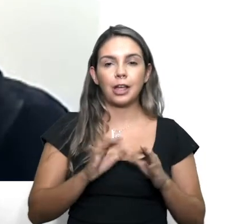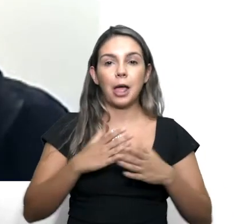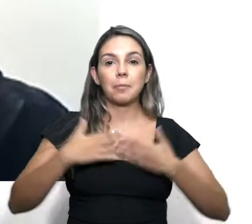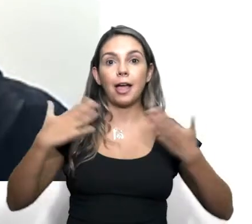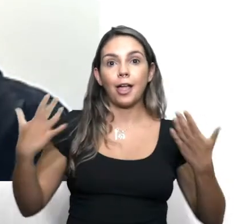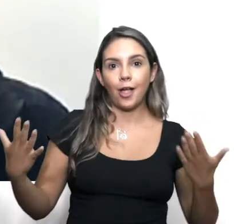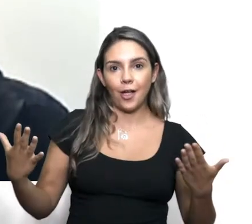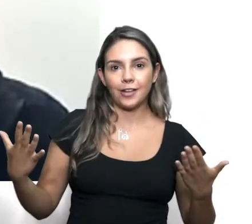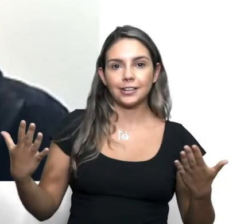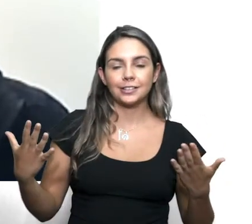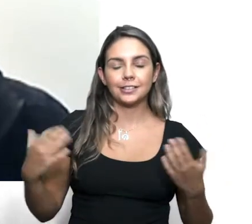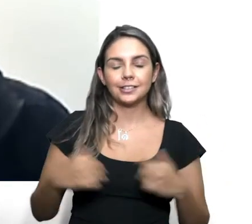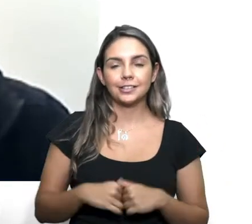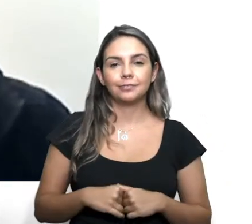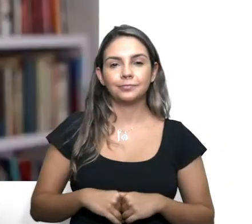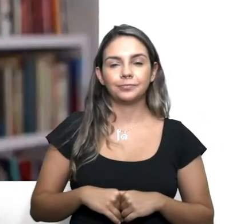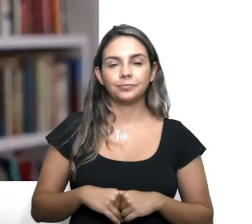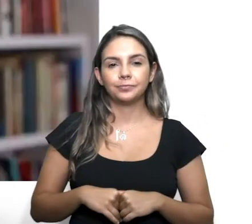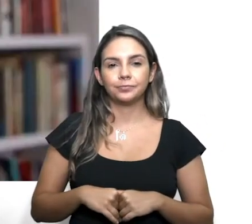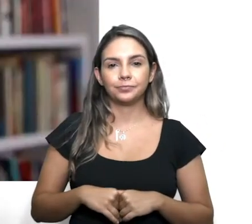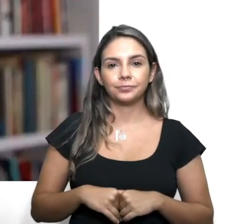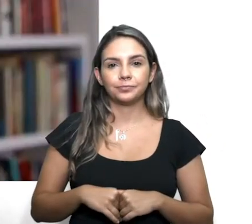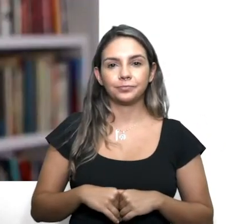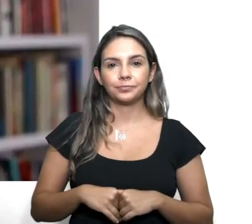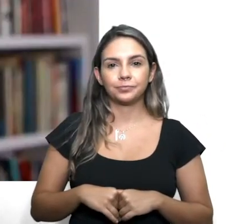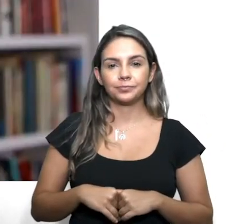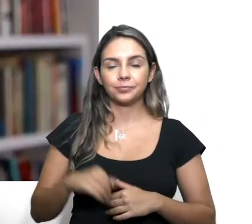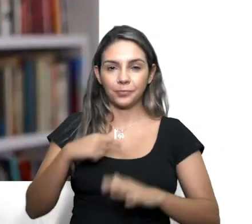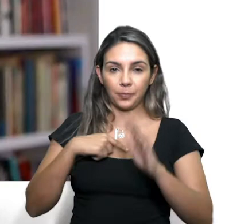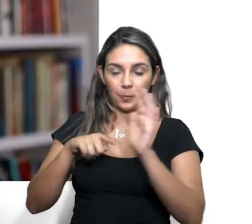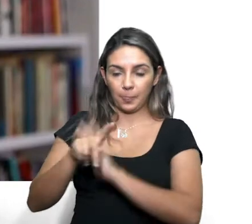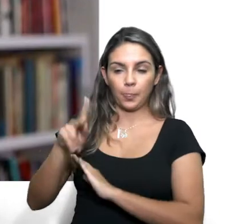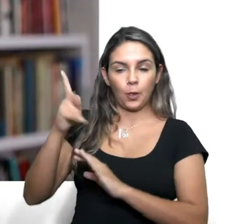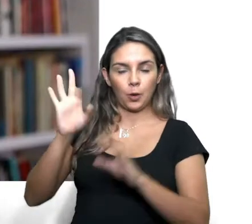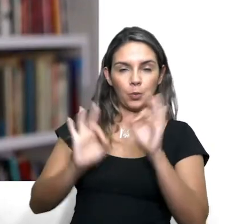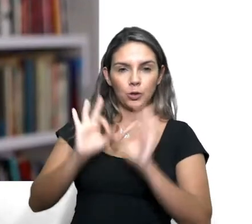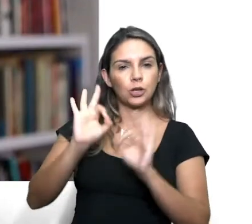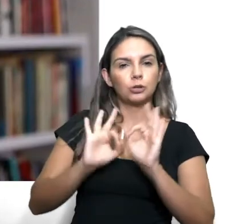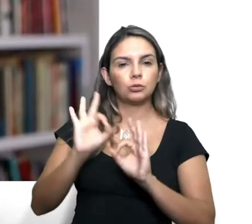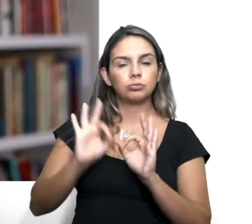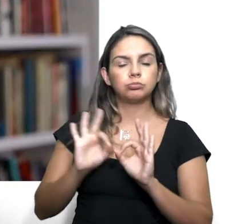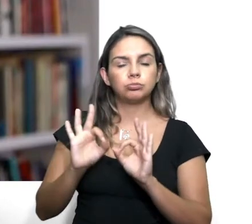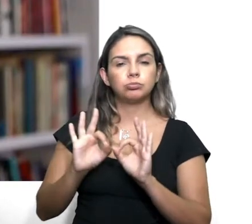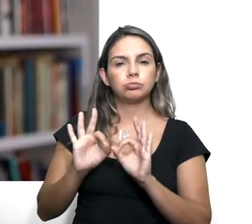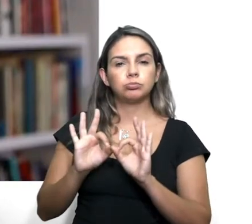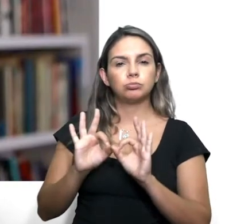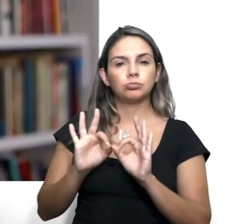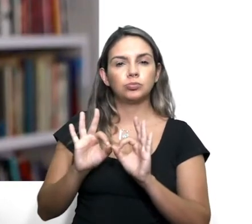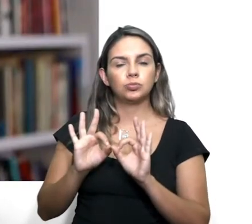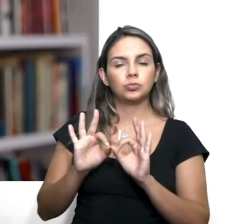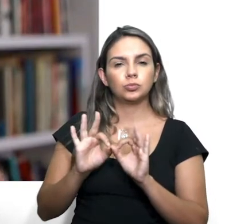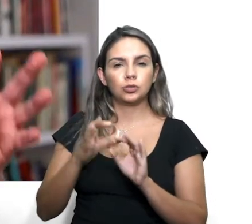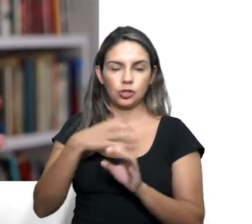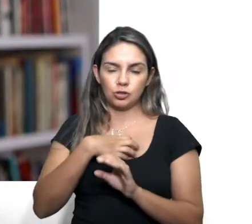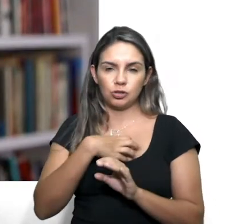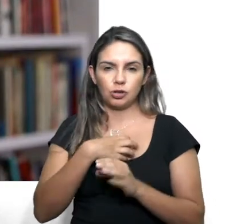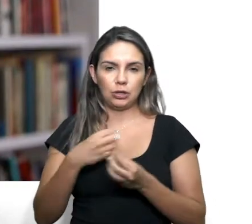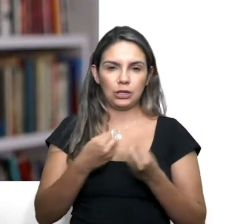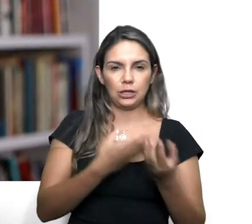do que o tempo de vida que temos, não é? Mas virou esse projeto que foi concebido de